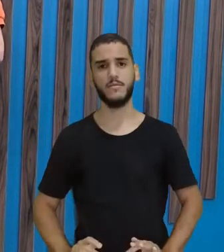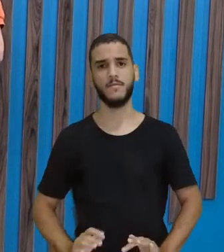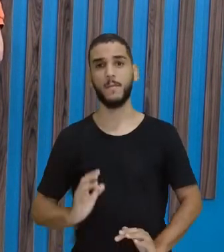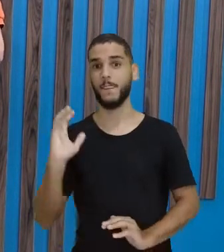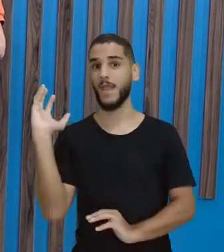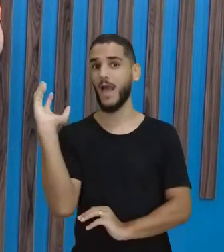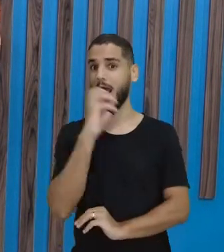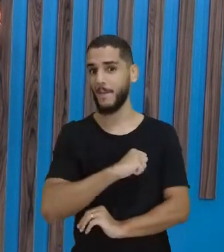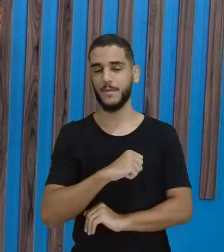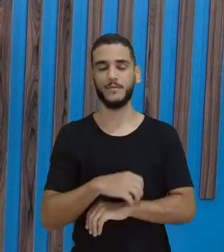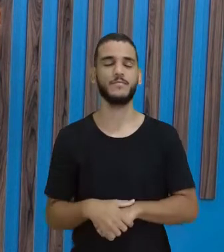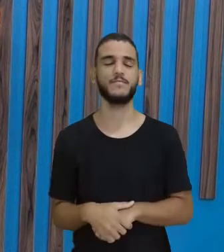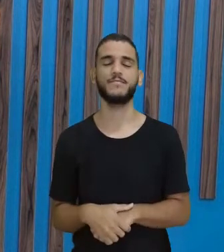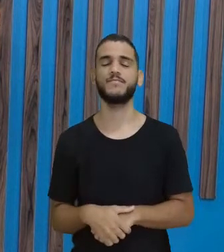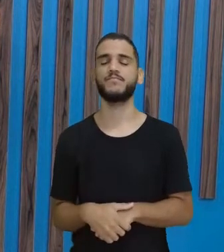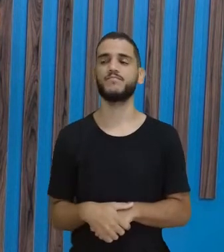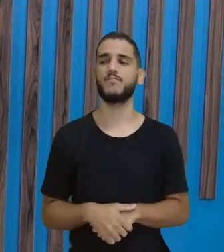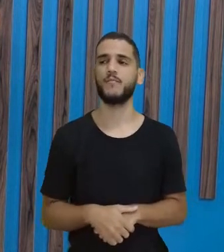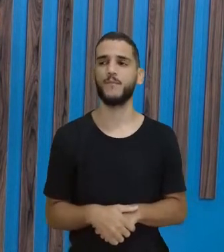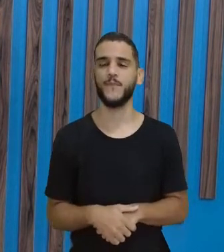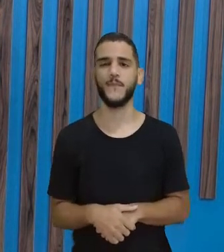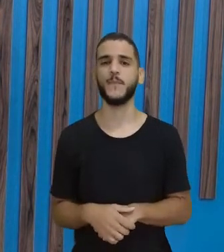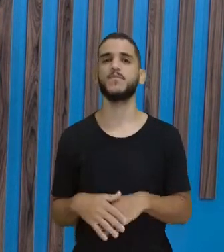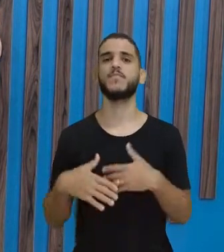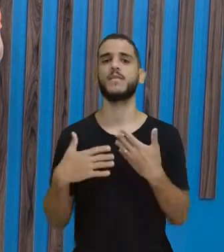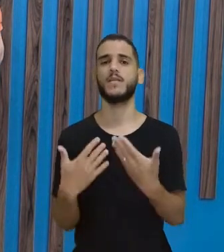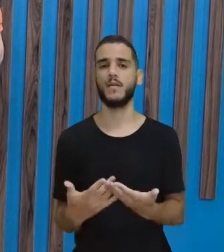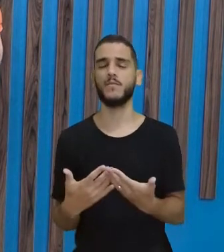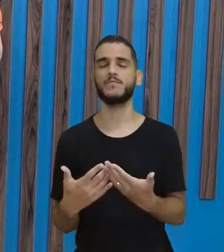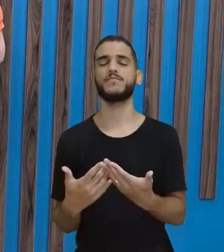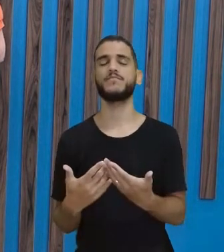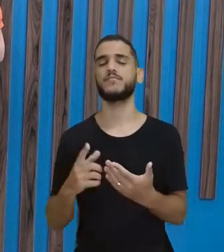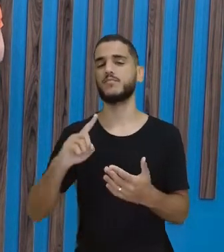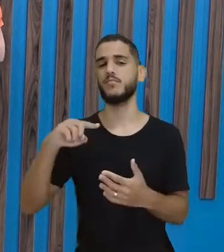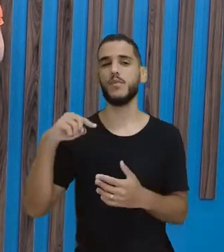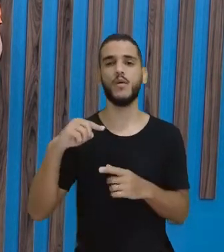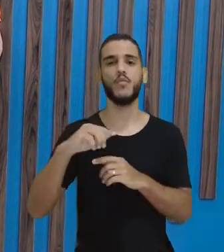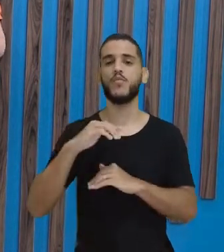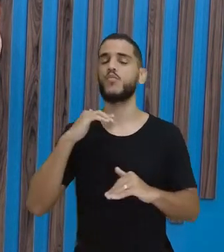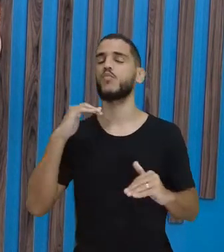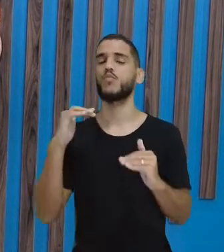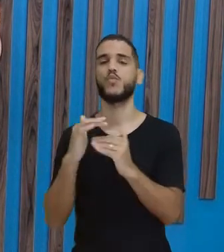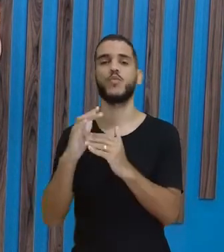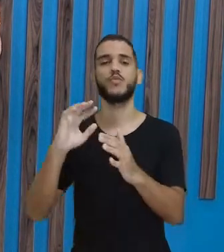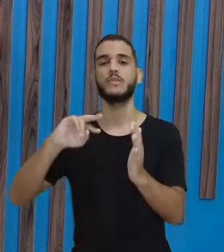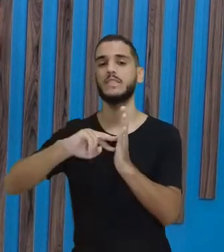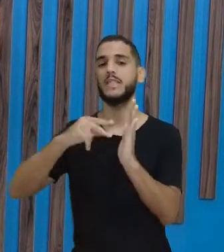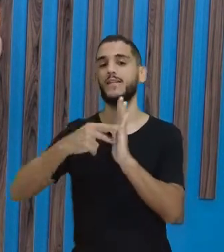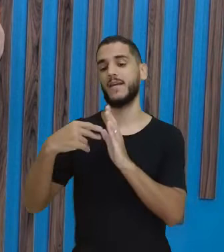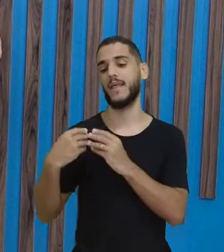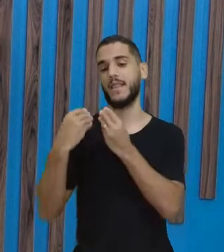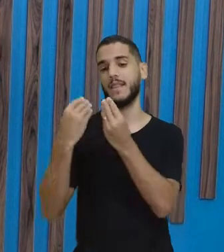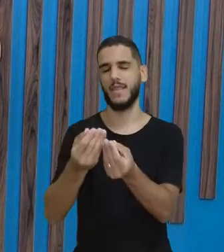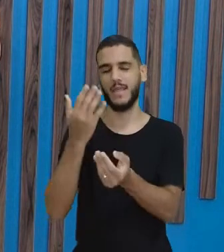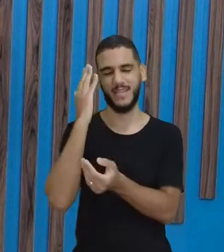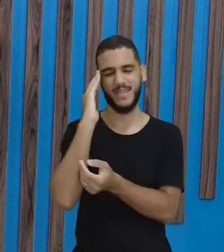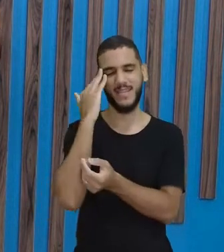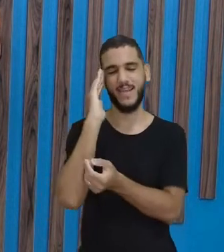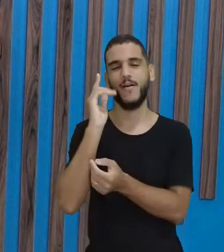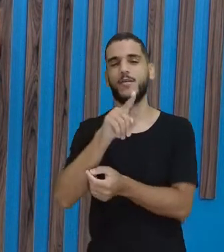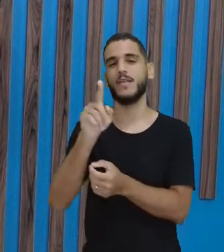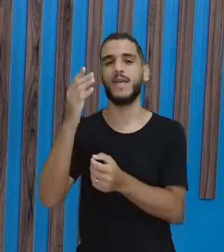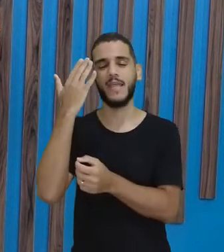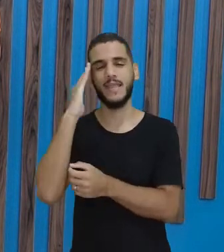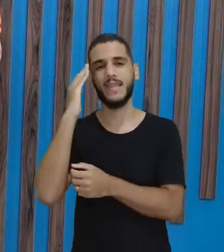para o cérebro entender o que é, dizer qual é o som e transformar tudo isso em... você vai entender, então, ali o que